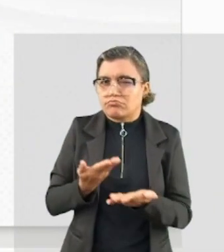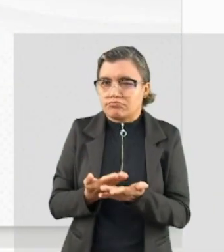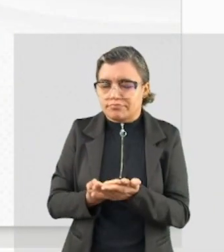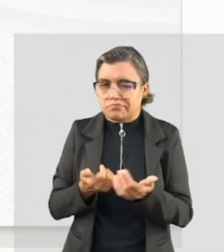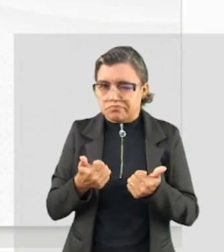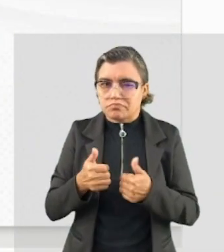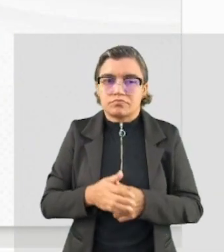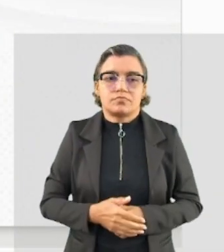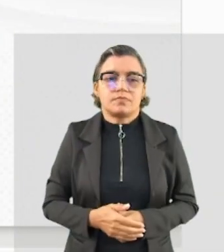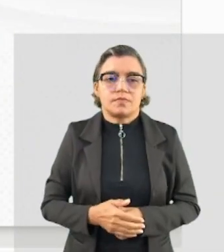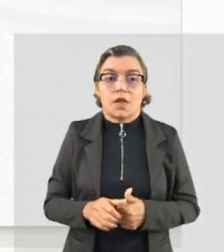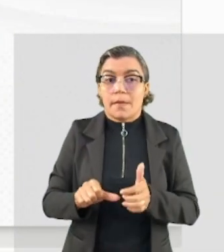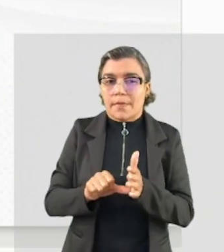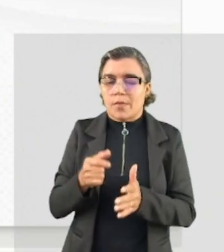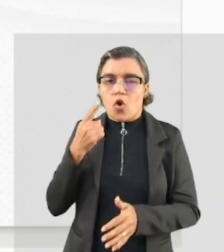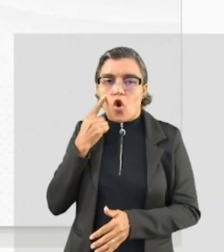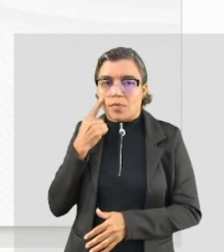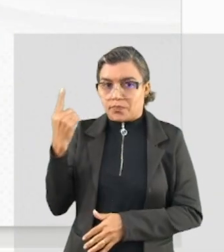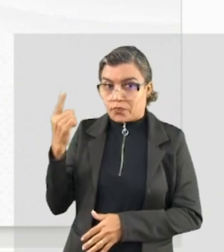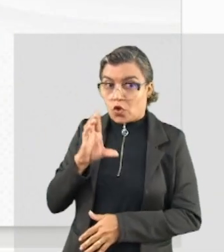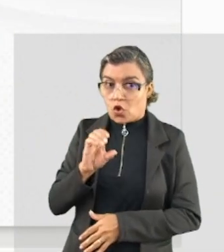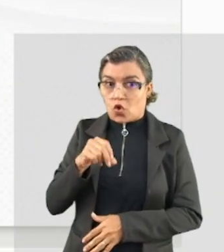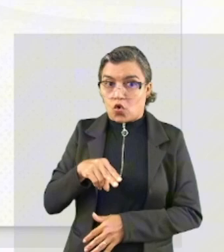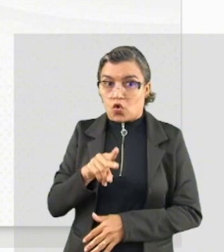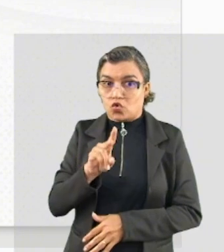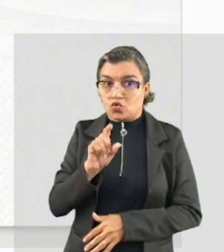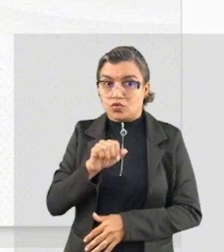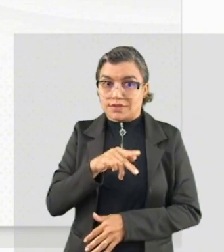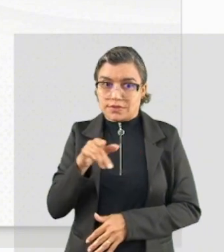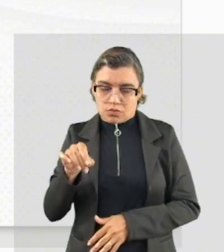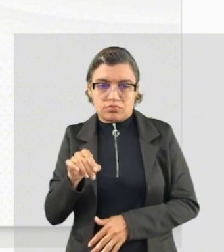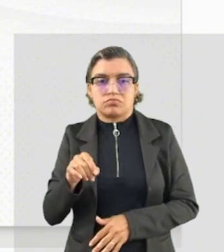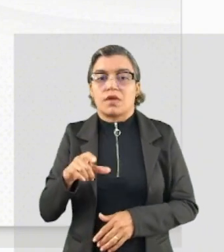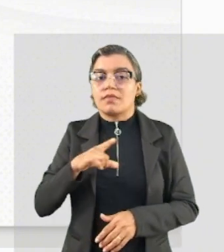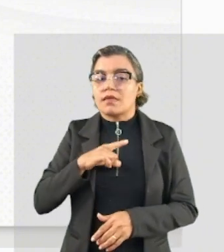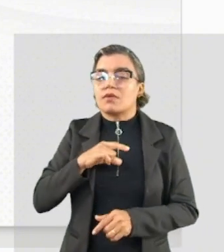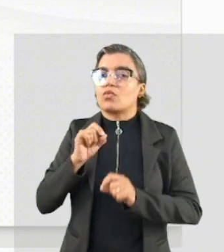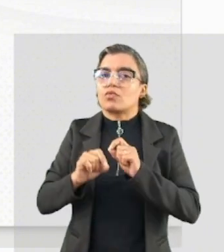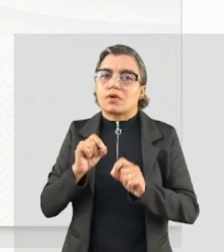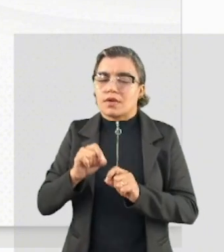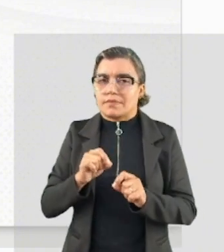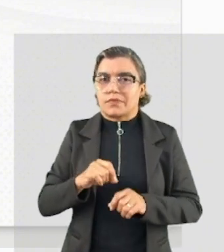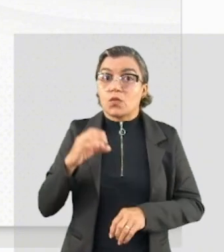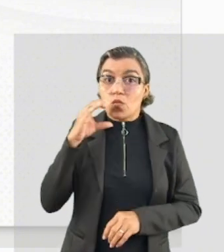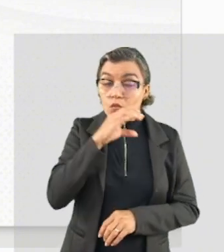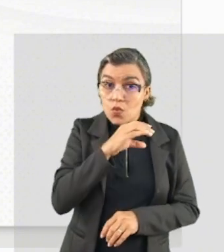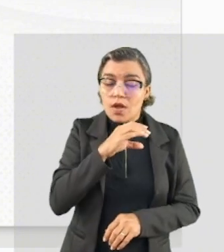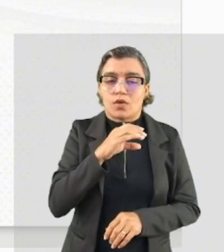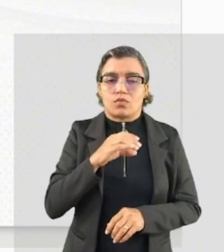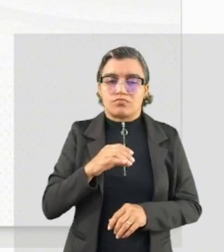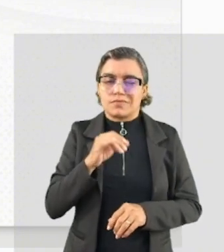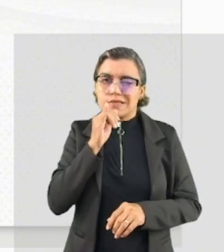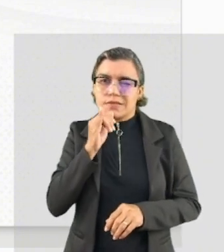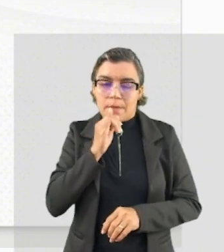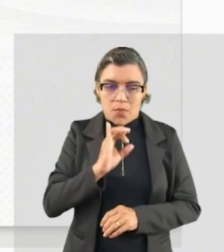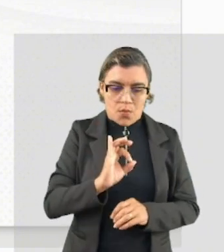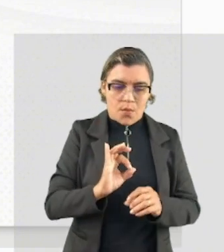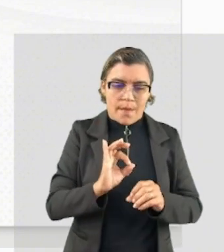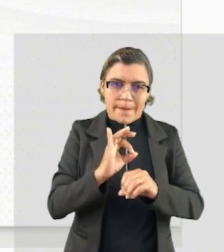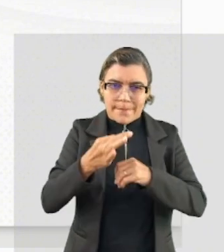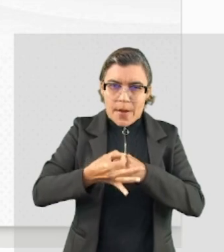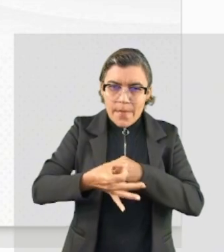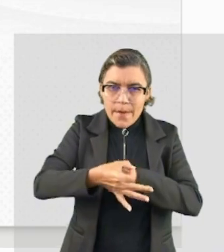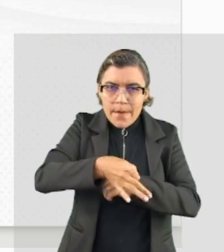condução. Na condução, o calor é transmitido de partícula para partícula devido